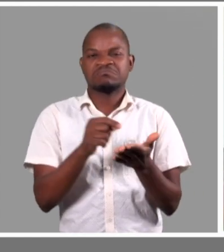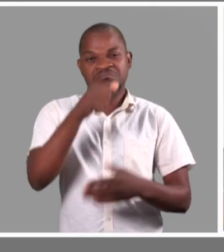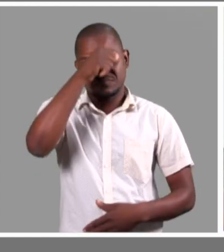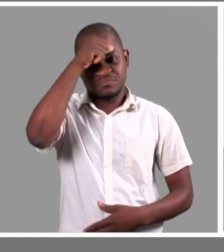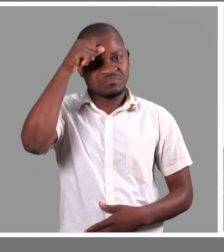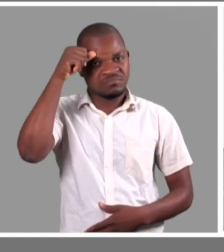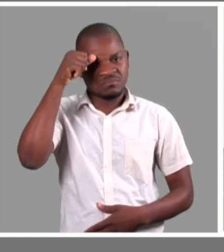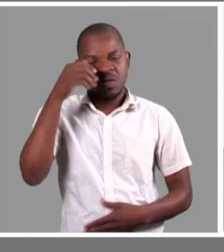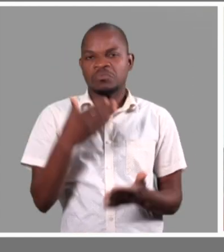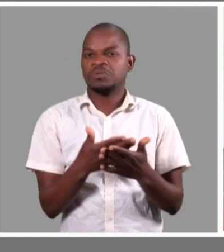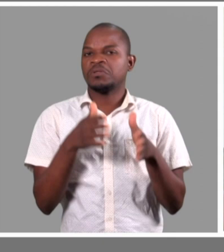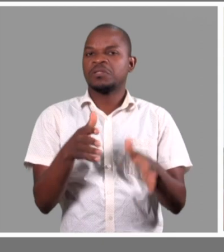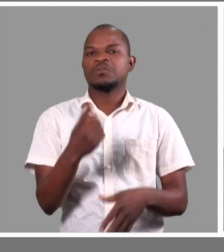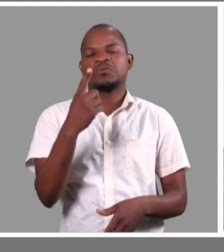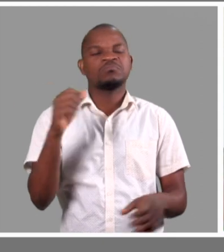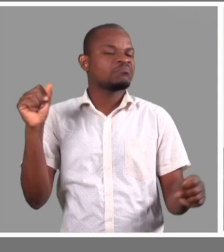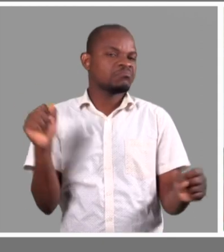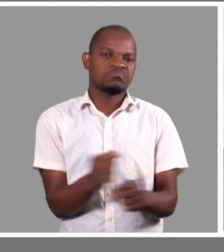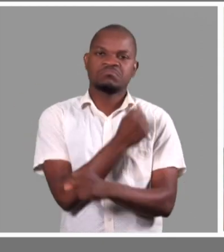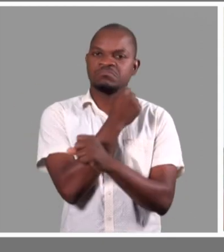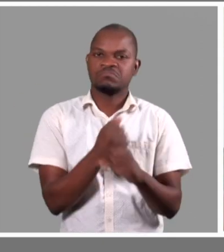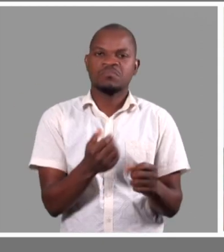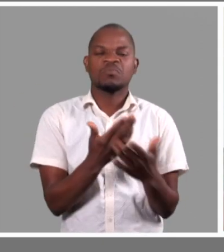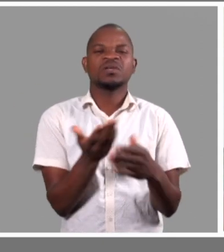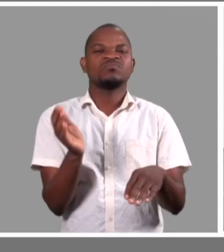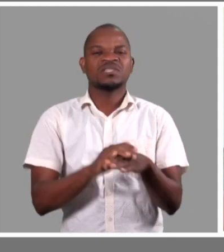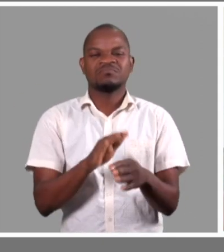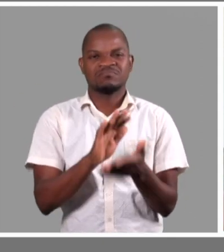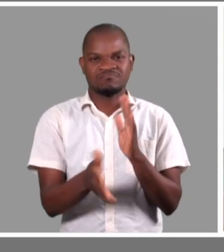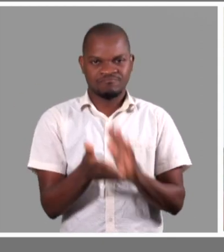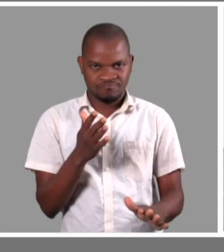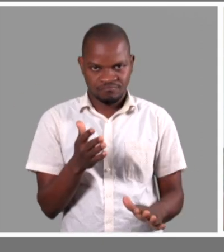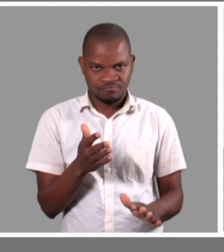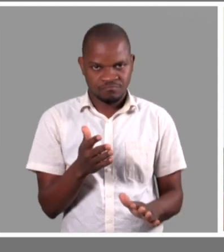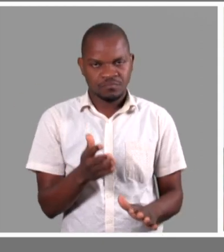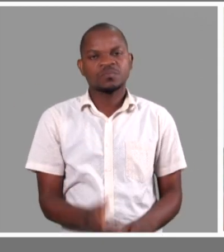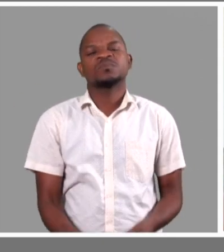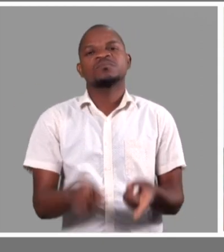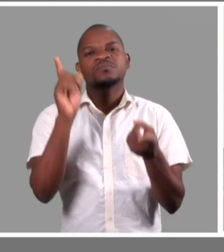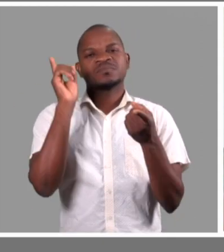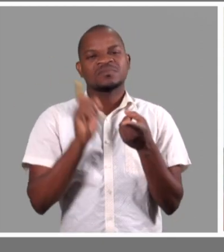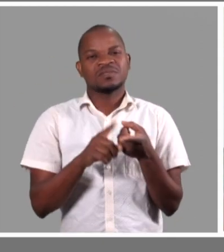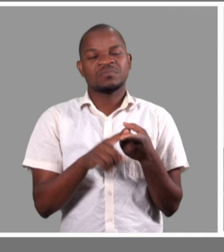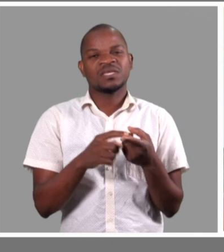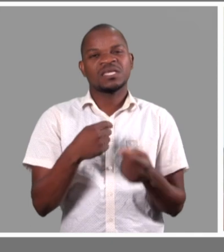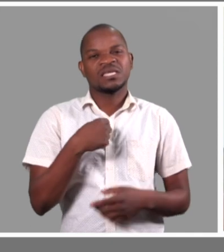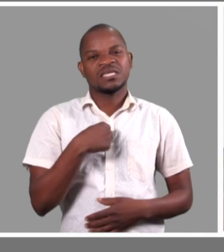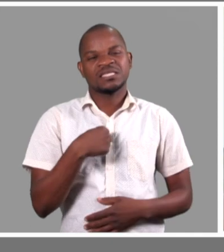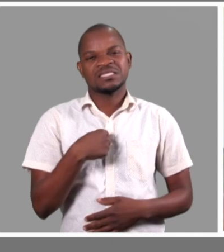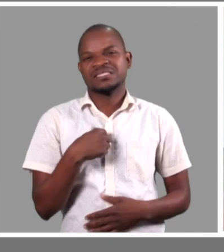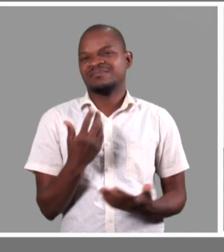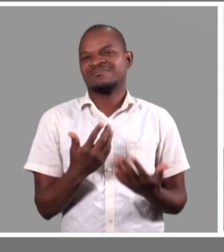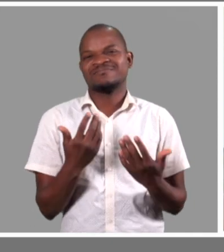equipe, nem para as primeiras classes, você não pode estar. E isso